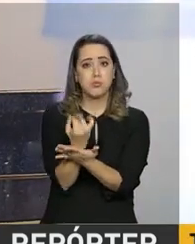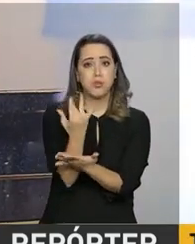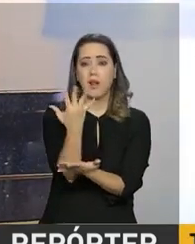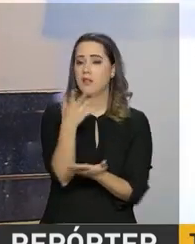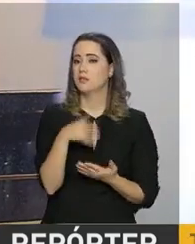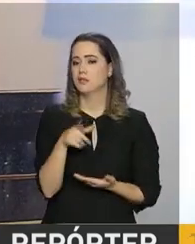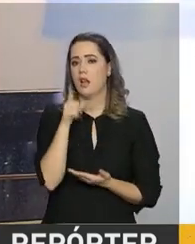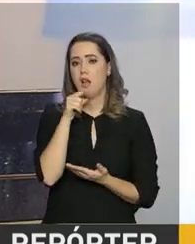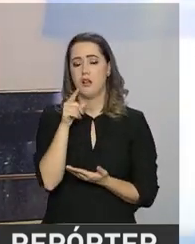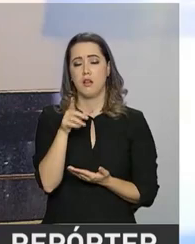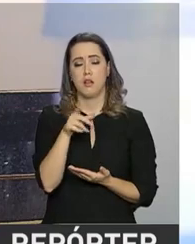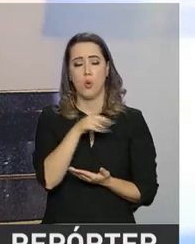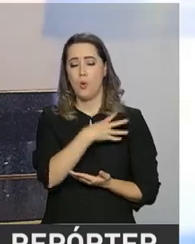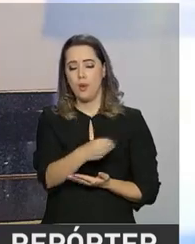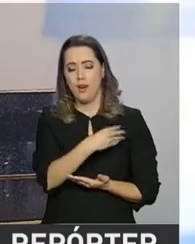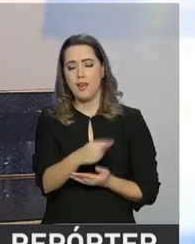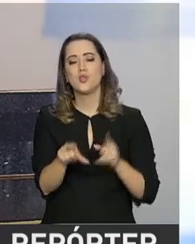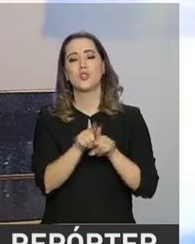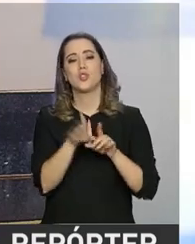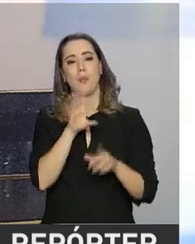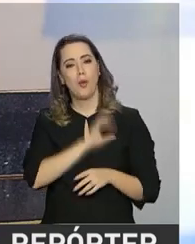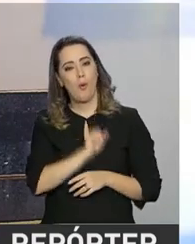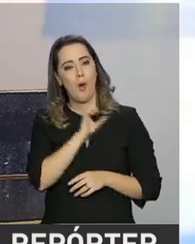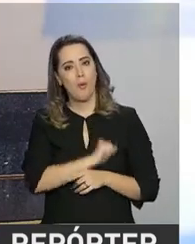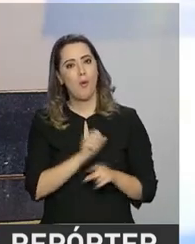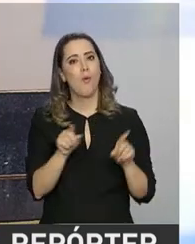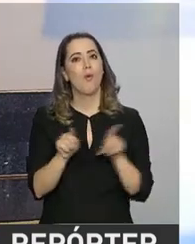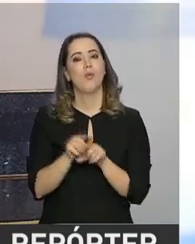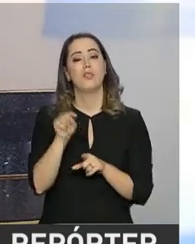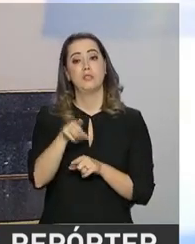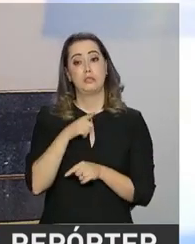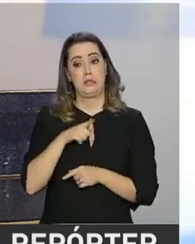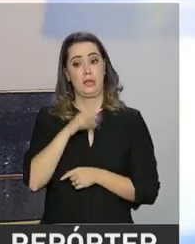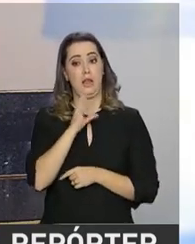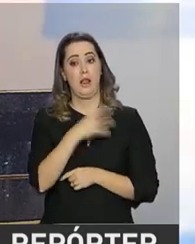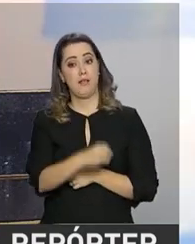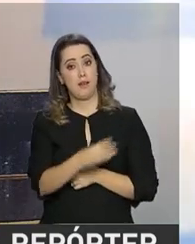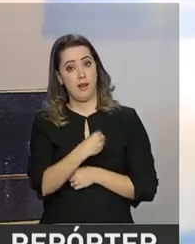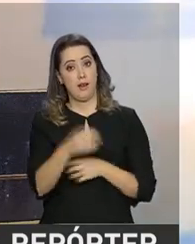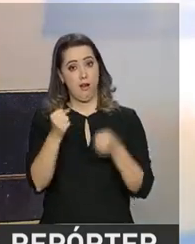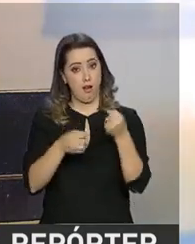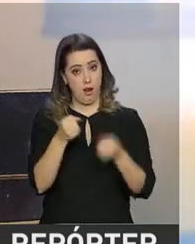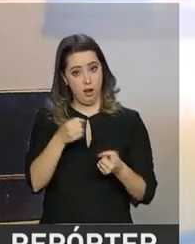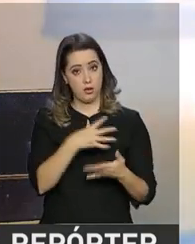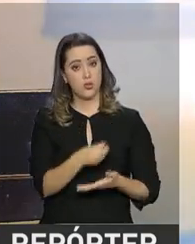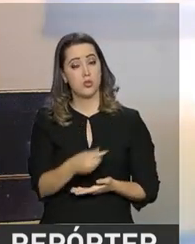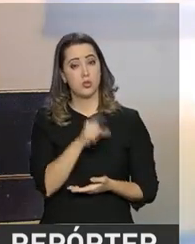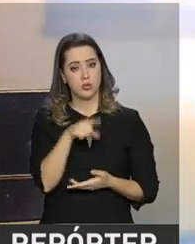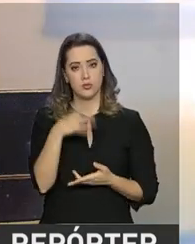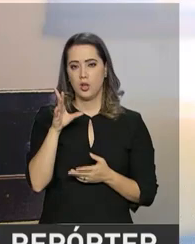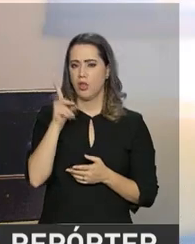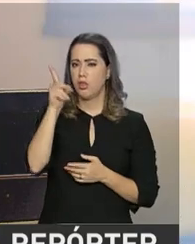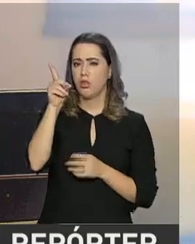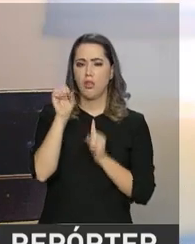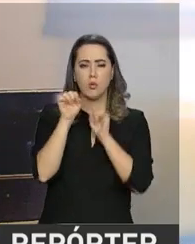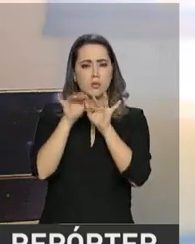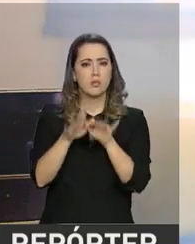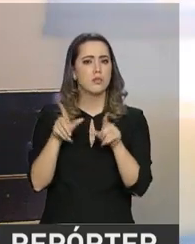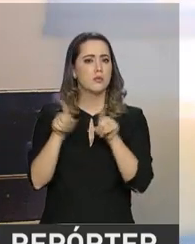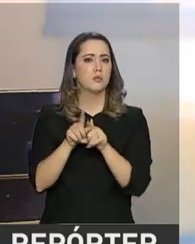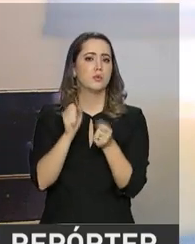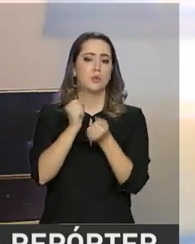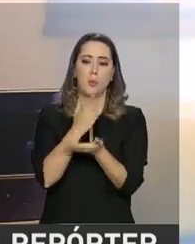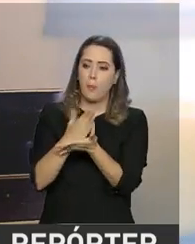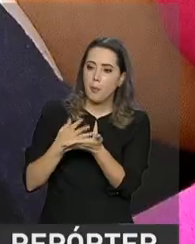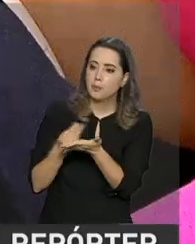amor e multiplica a gratidão. Porque ter tanto leite é divino e poder compartilhar